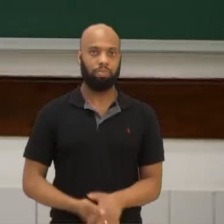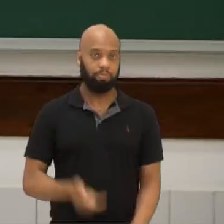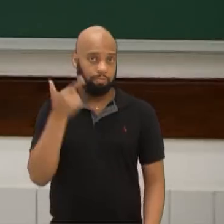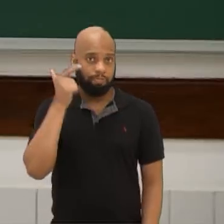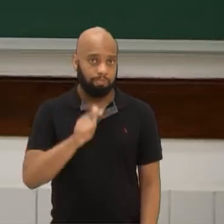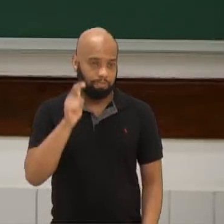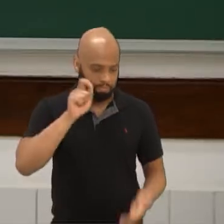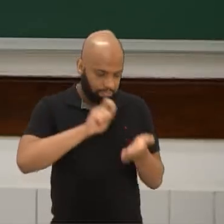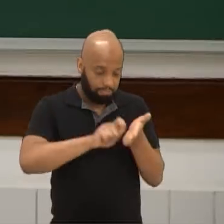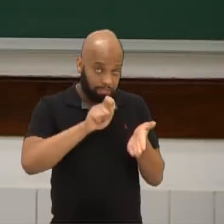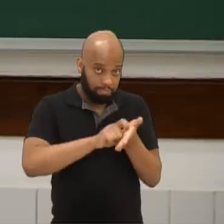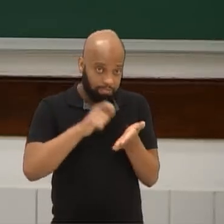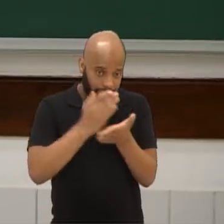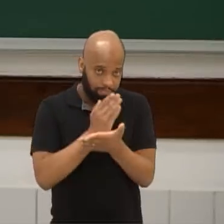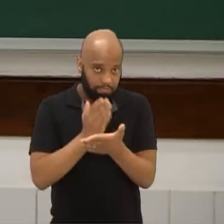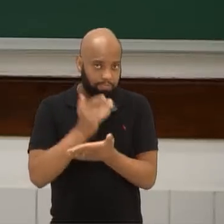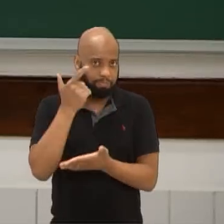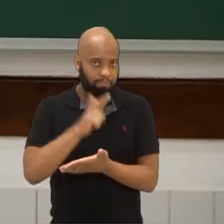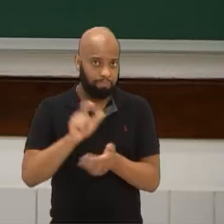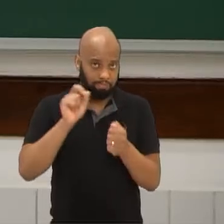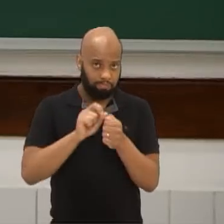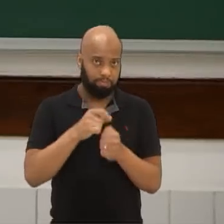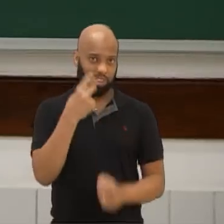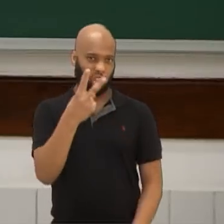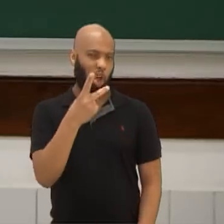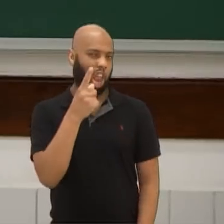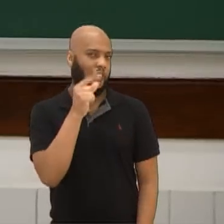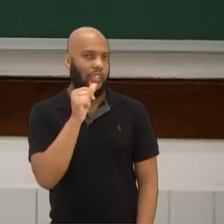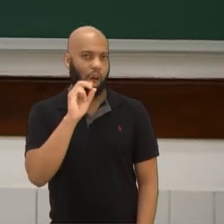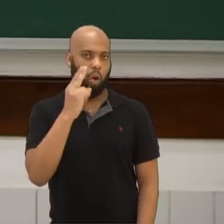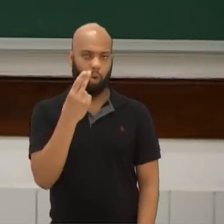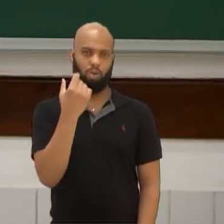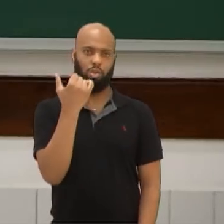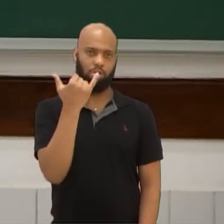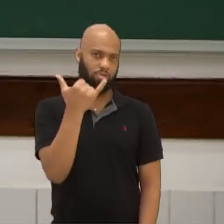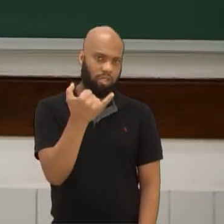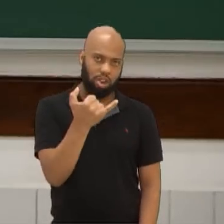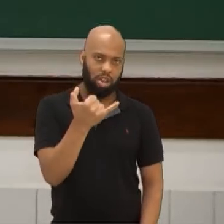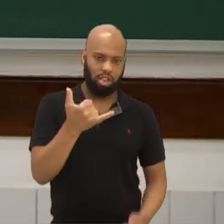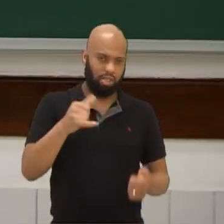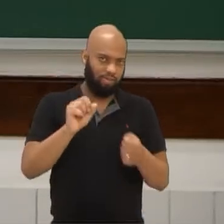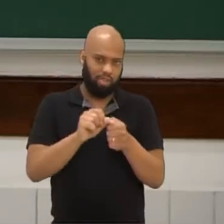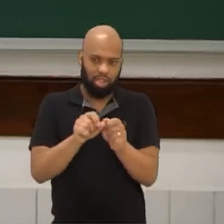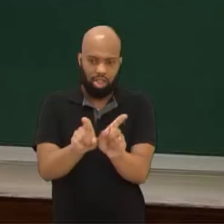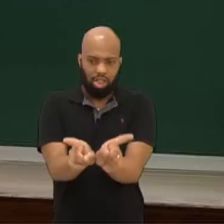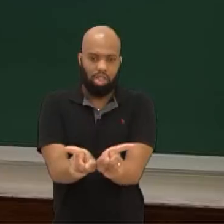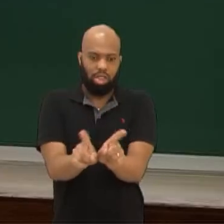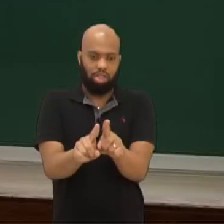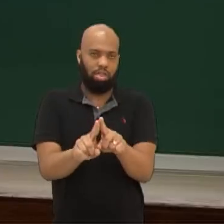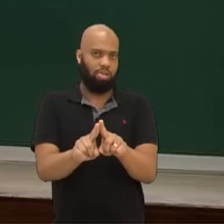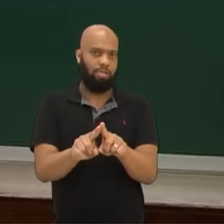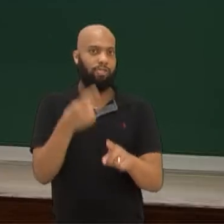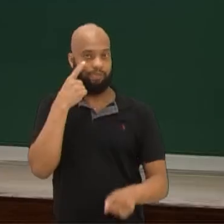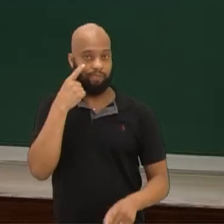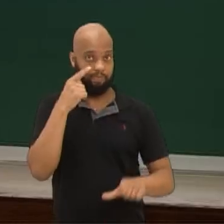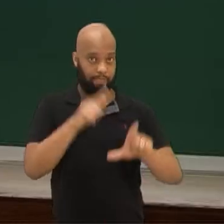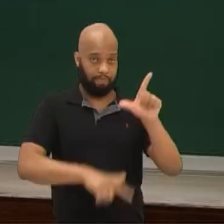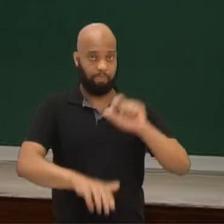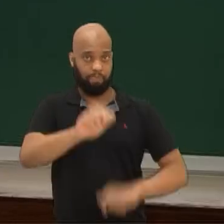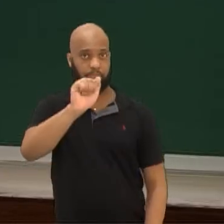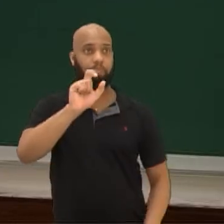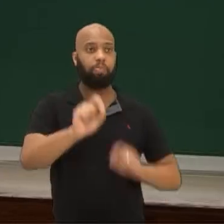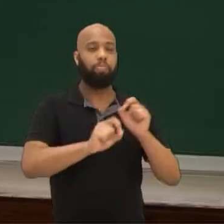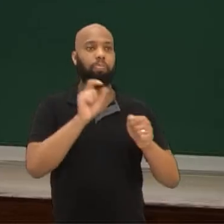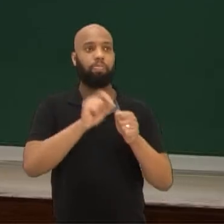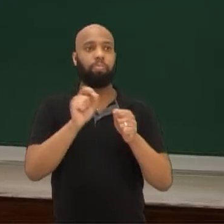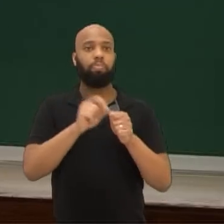Conseguiram registrar, pessoal? Fizeram com os 2 lápis, com as 2 canetas, aí como que ficou? Então vamos lá. Então a primeira, a letra A, né? Era para fazer o